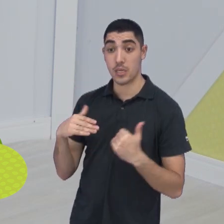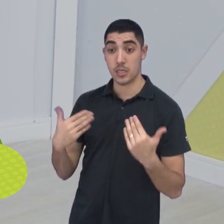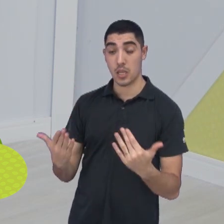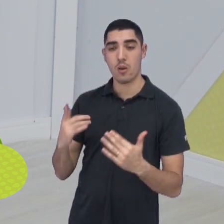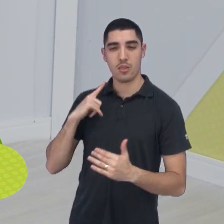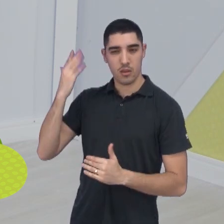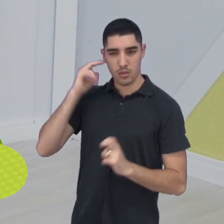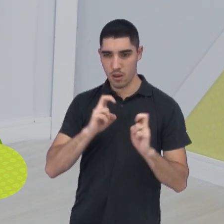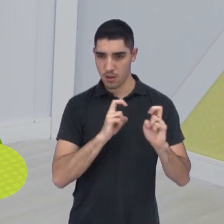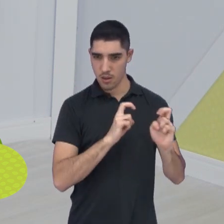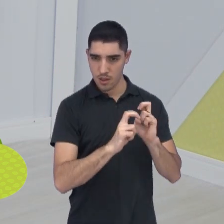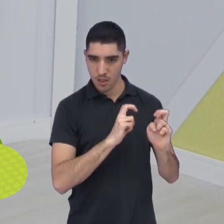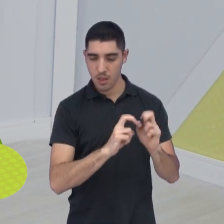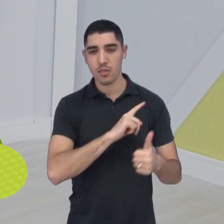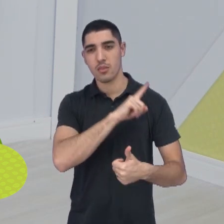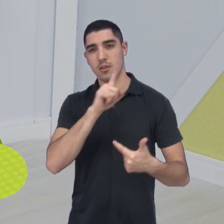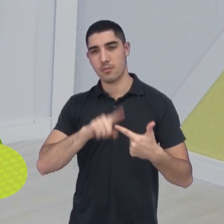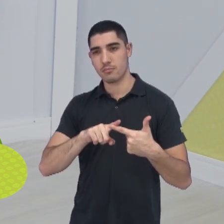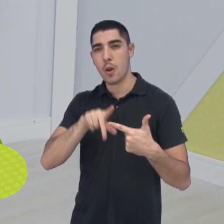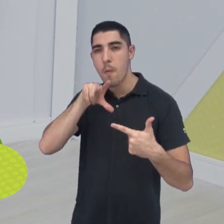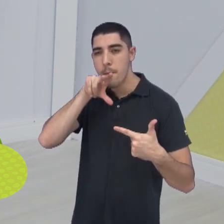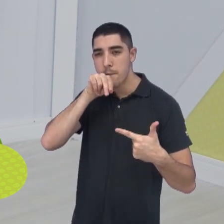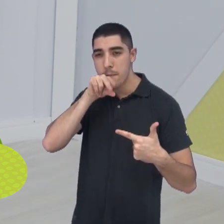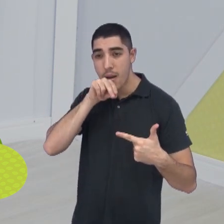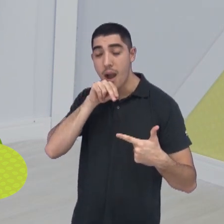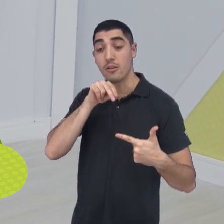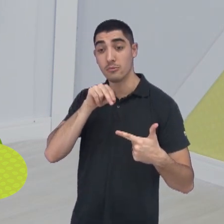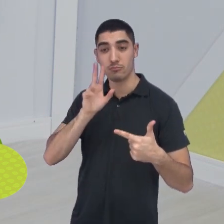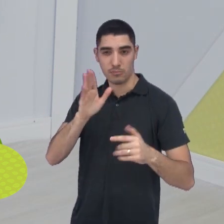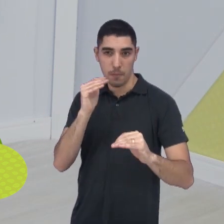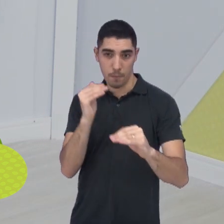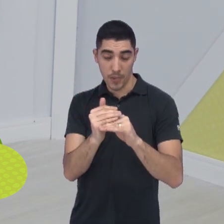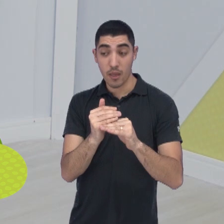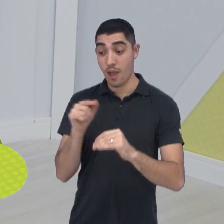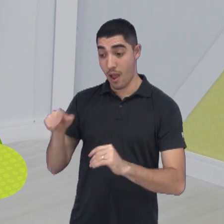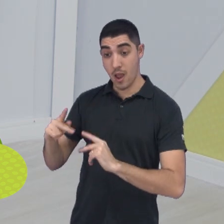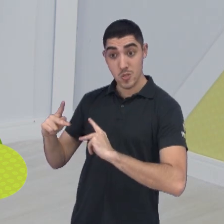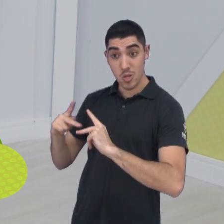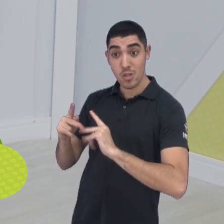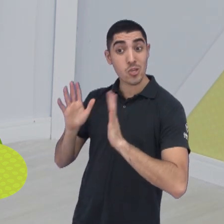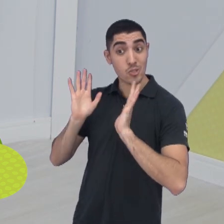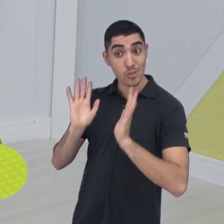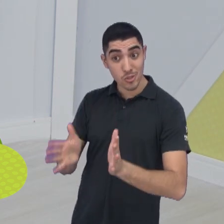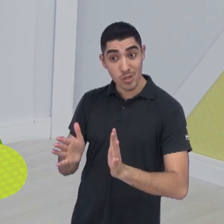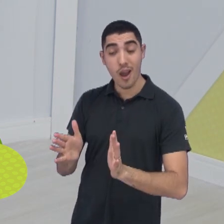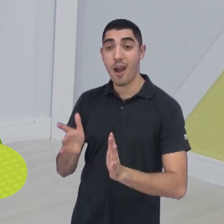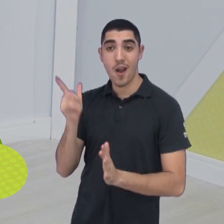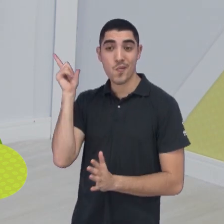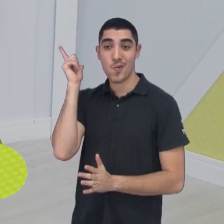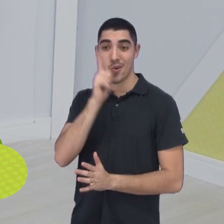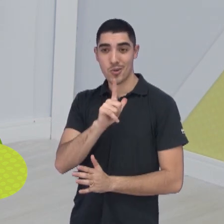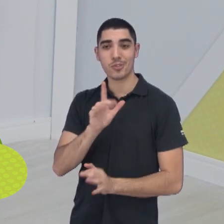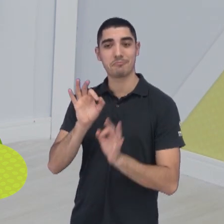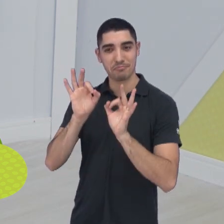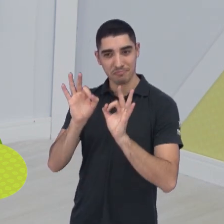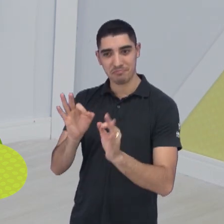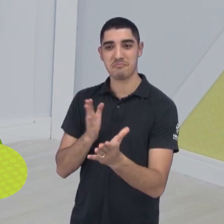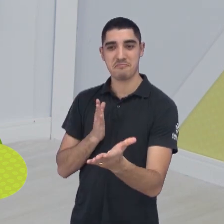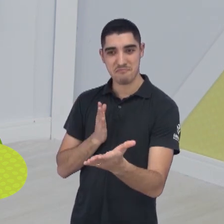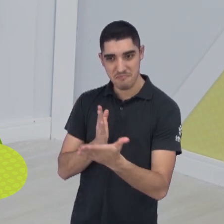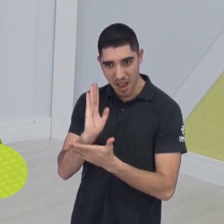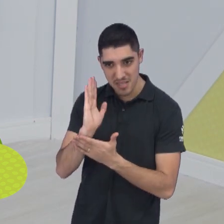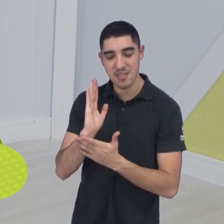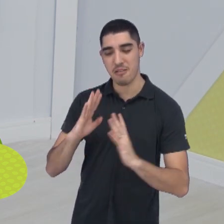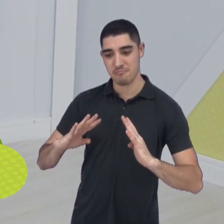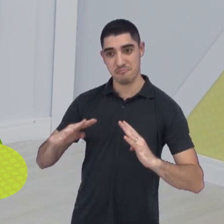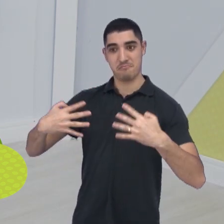Telêmaco Borba e o Pato Futsal por 2-2, a Máquina Amarela garantiu matematicamente, com 2 rodadas de antecedência, a classificação para